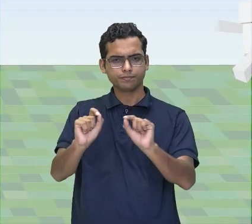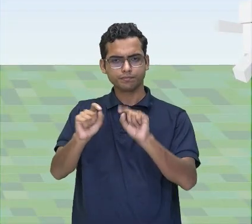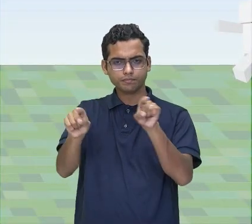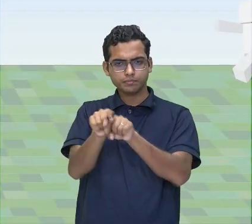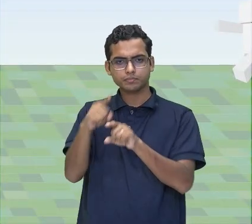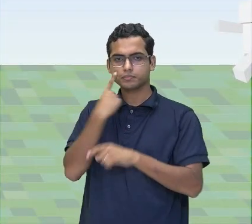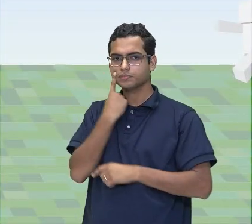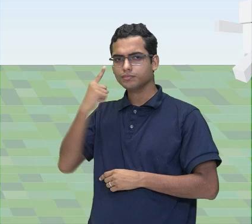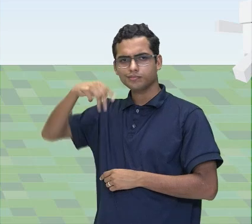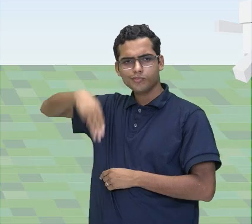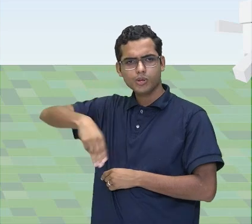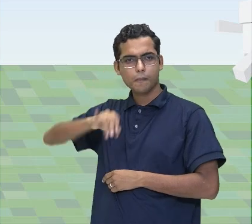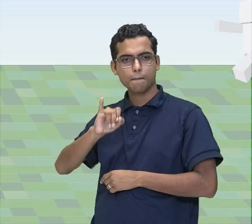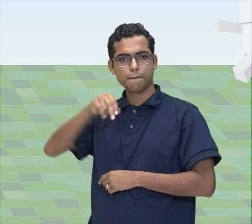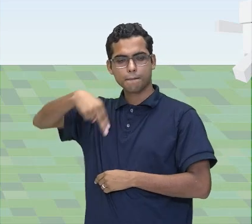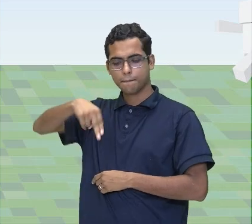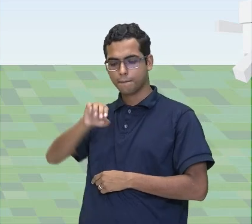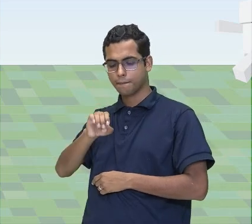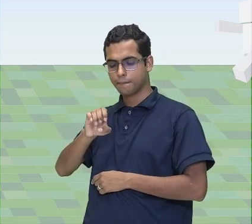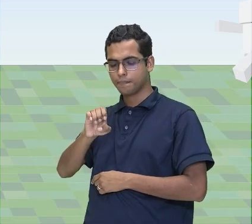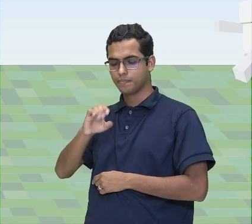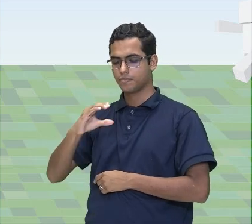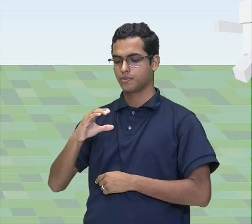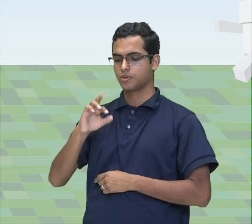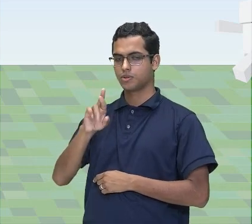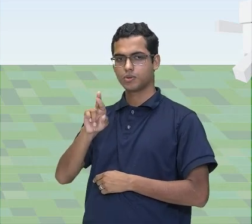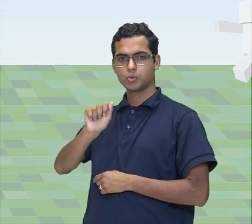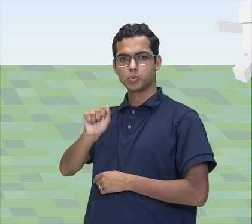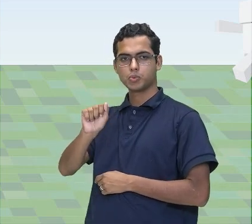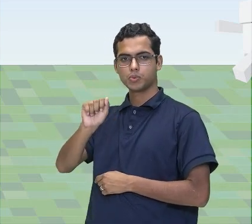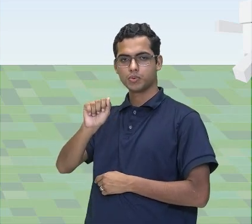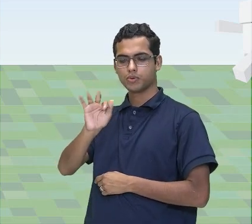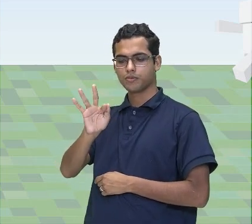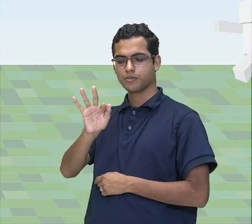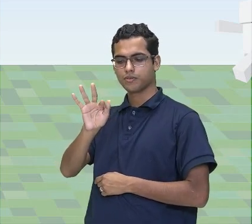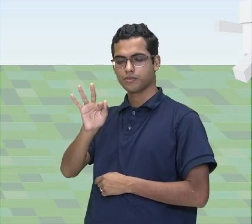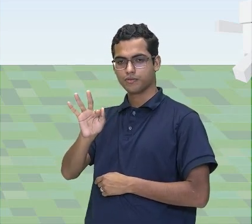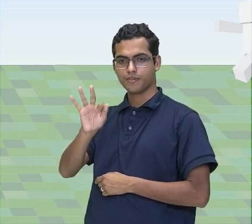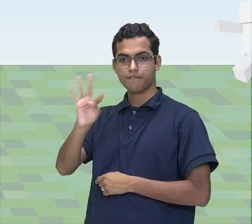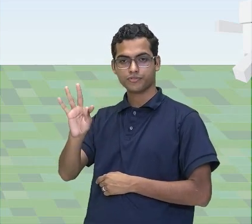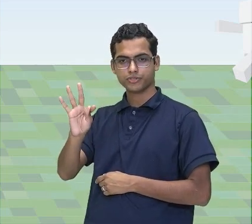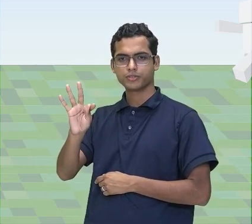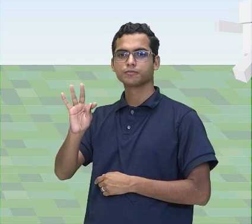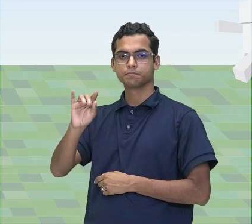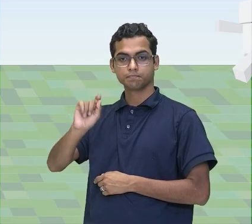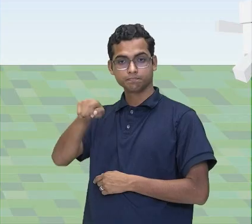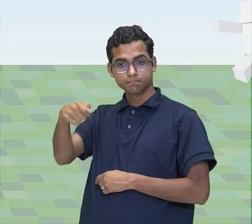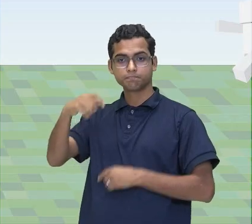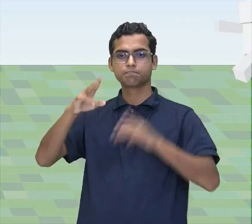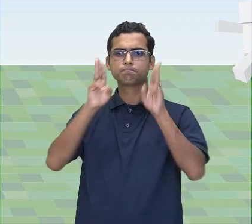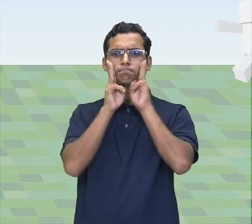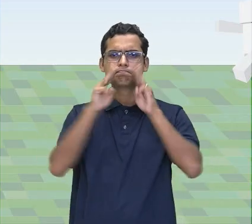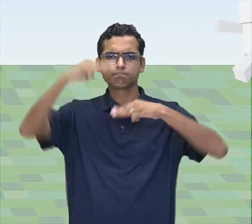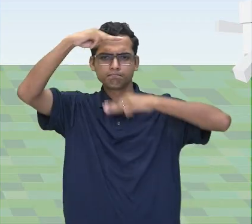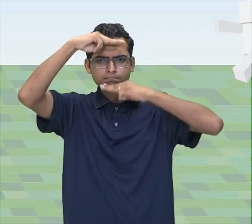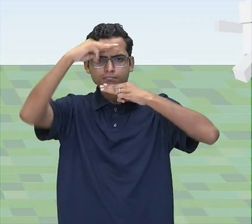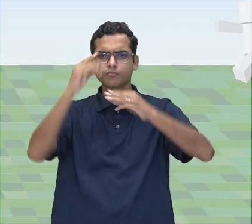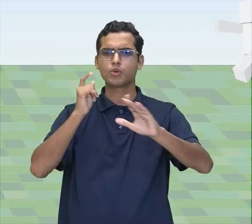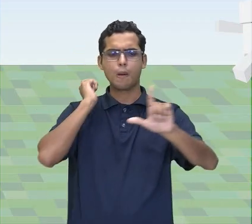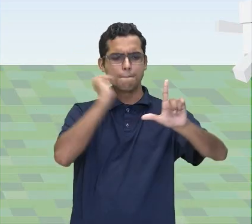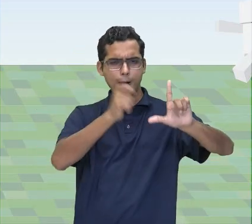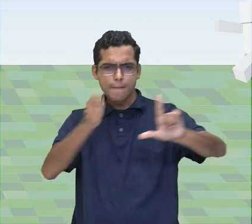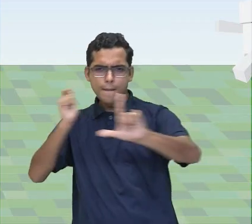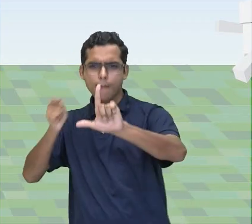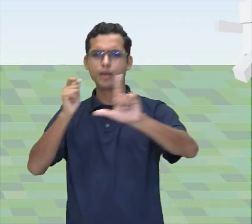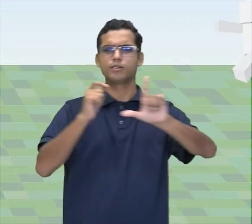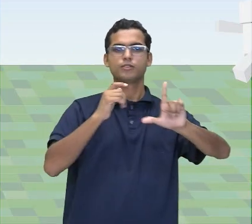de construção e aventura que permite que os jogadores explorem, né, e também criem mundos virtuais com blocos E alguns dos seus